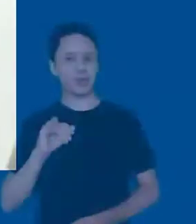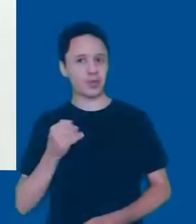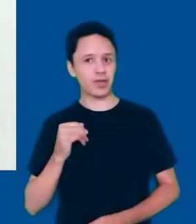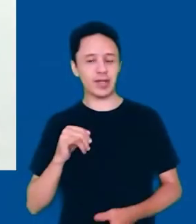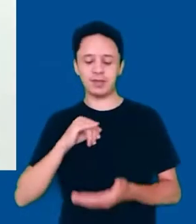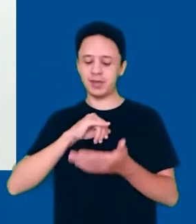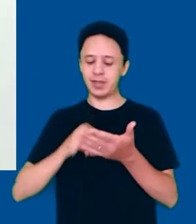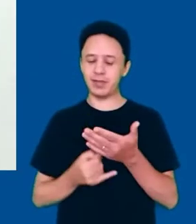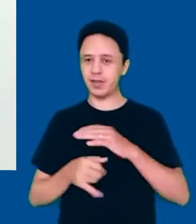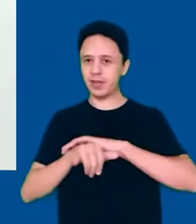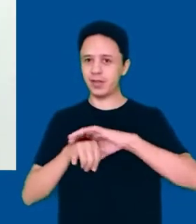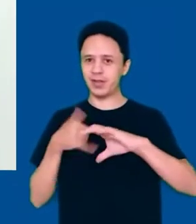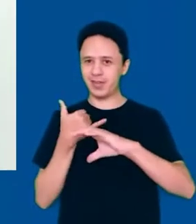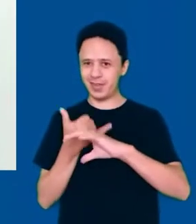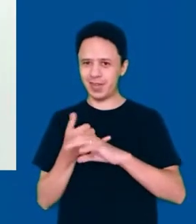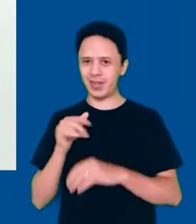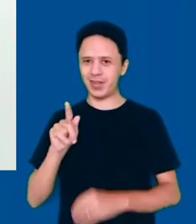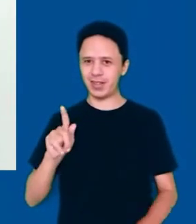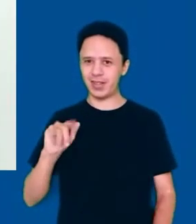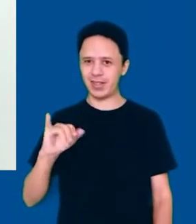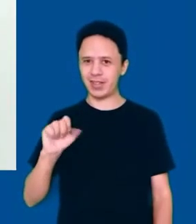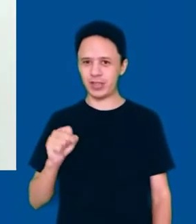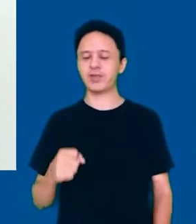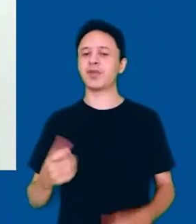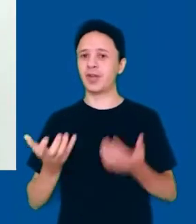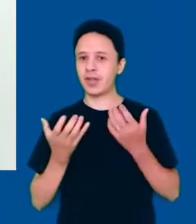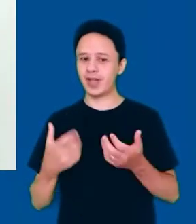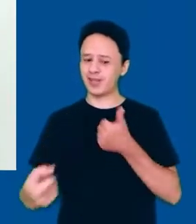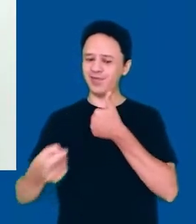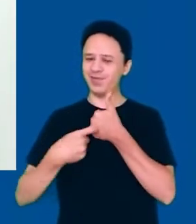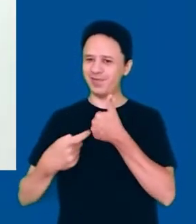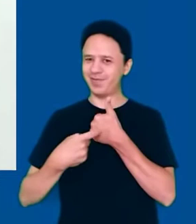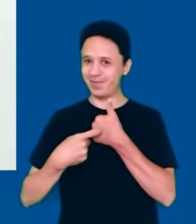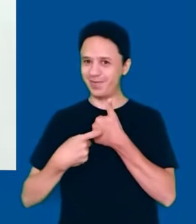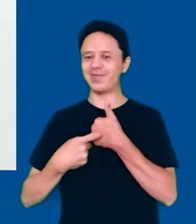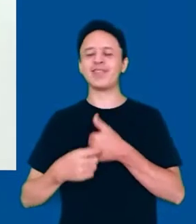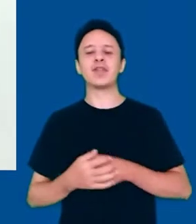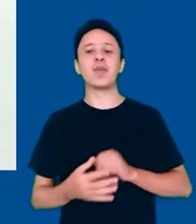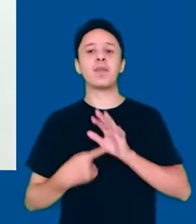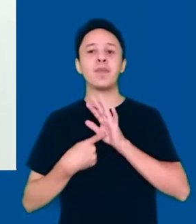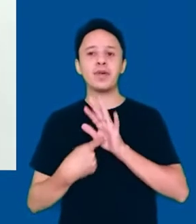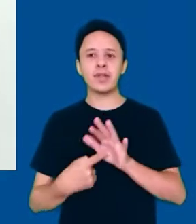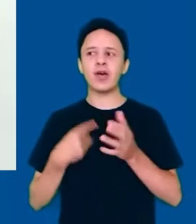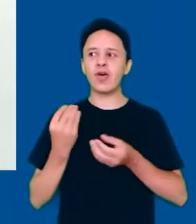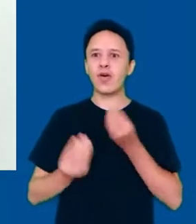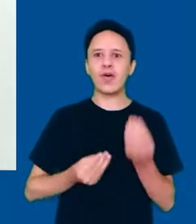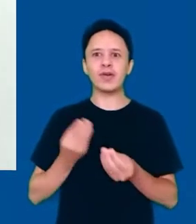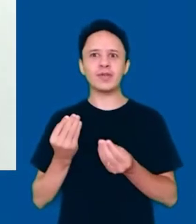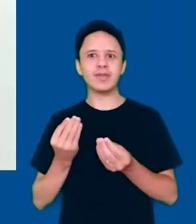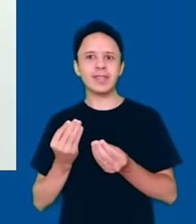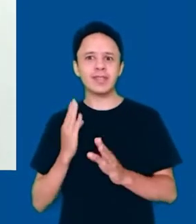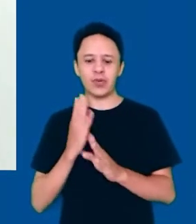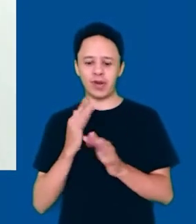Aproveita para se inscrever no canal da Giz e hoje eu quero aquele joinha bem especial, porque eu vou mostrar como é que nós chegamos